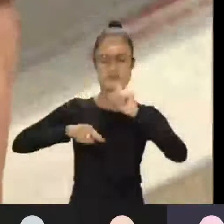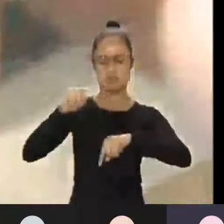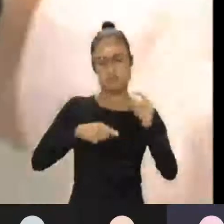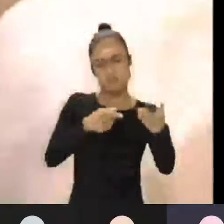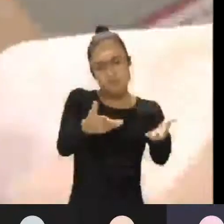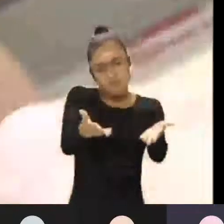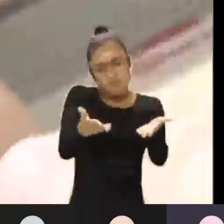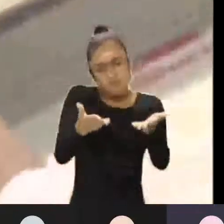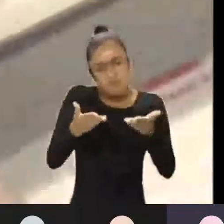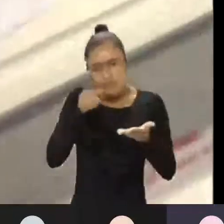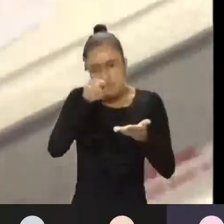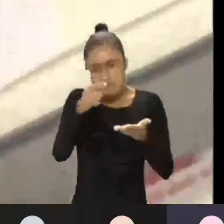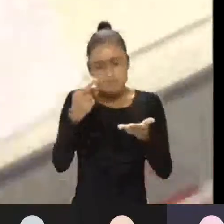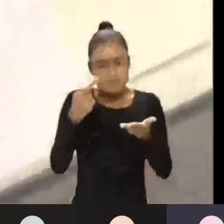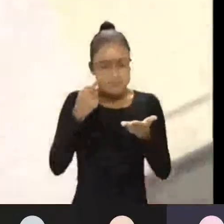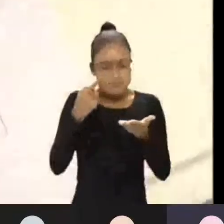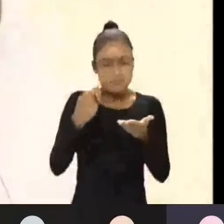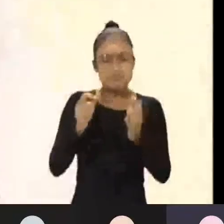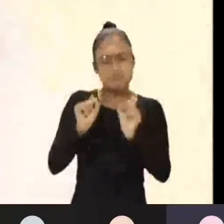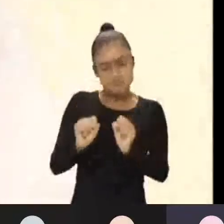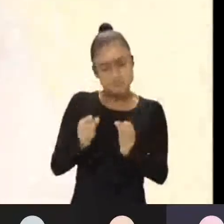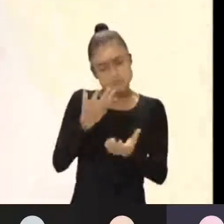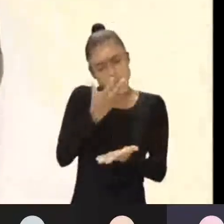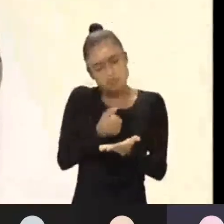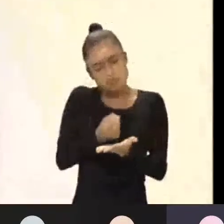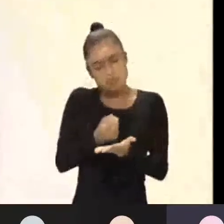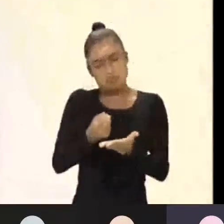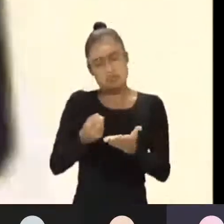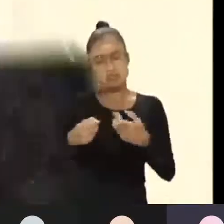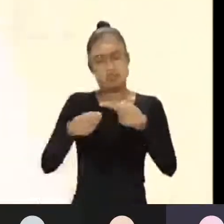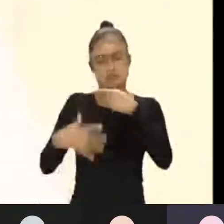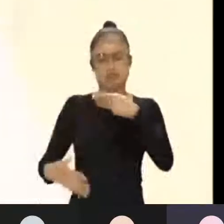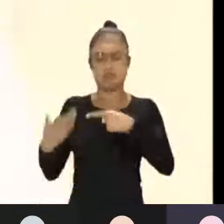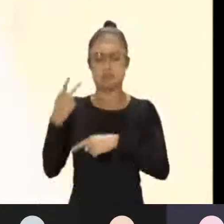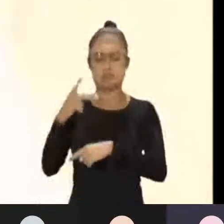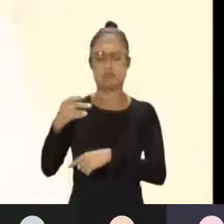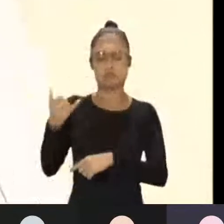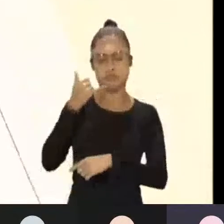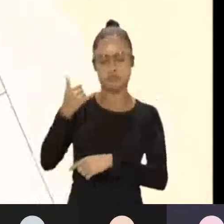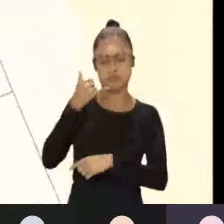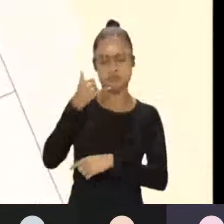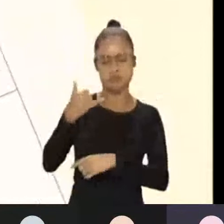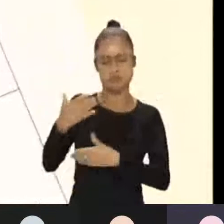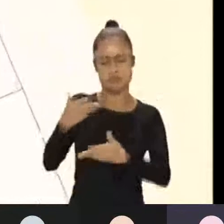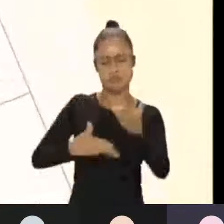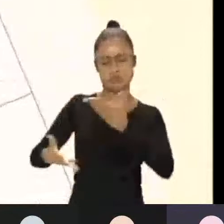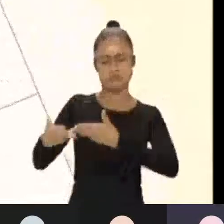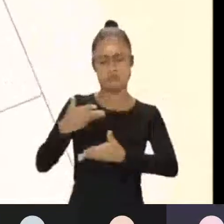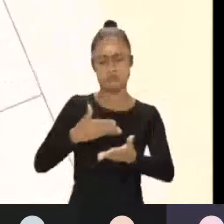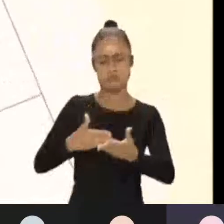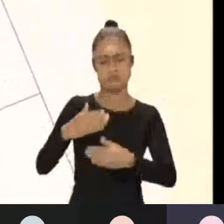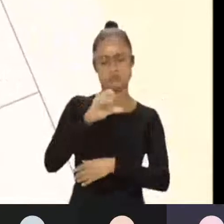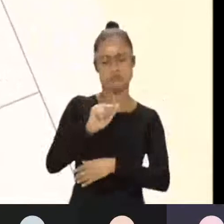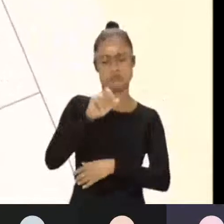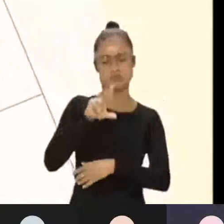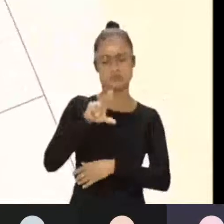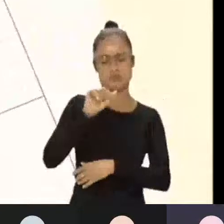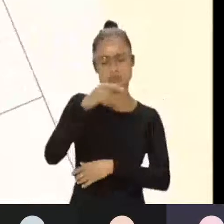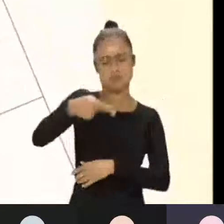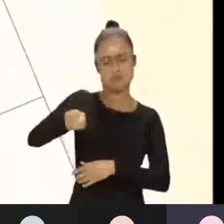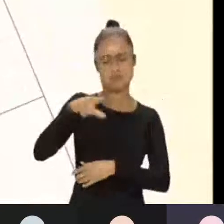convido você, então, a explorar esses sólidos. Cada cartão é um sólido diferente, por meio desses cartões.